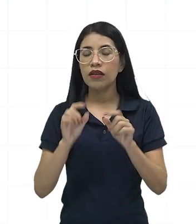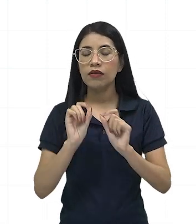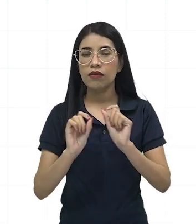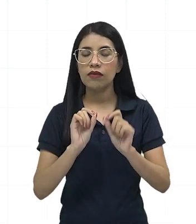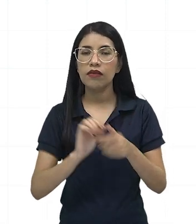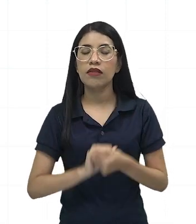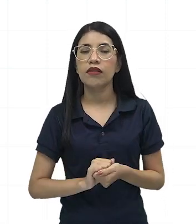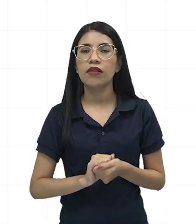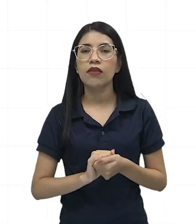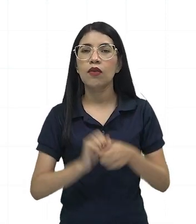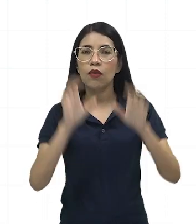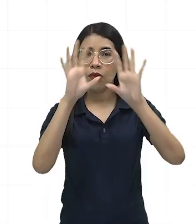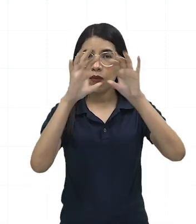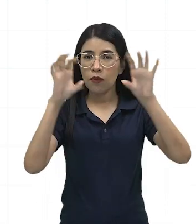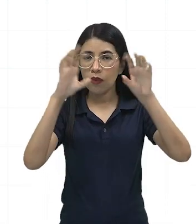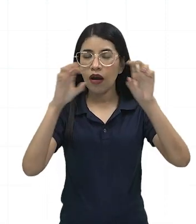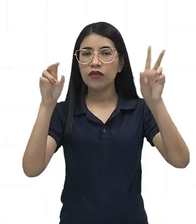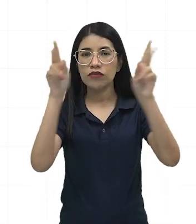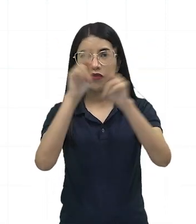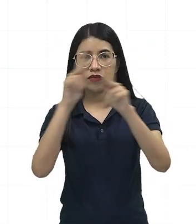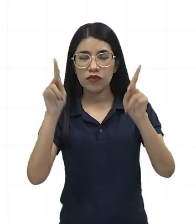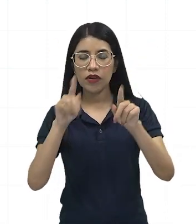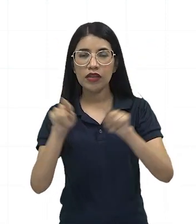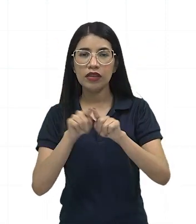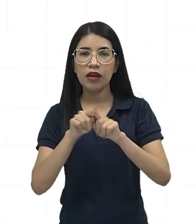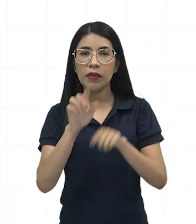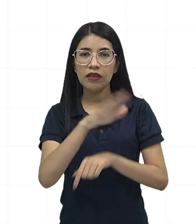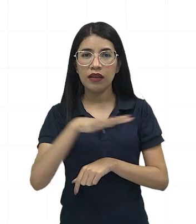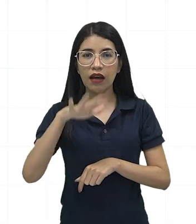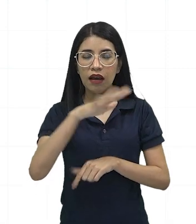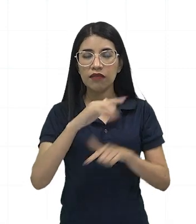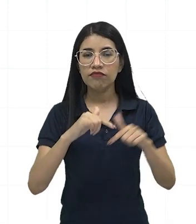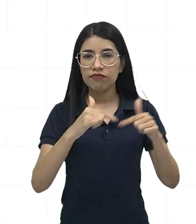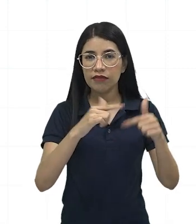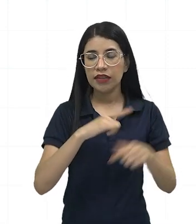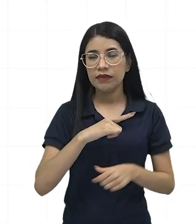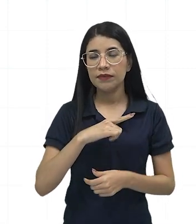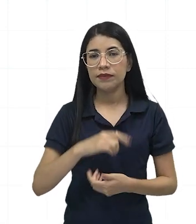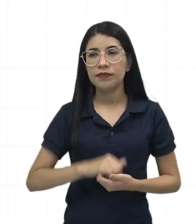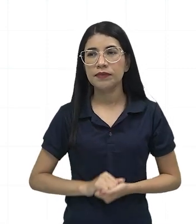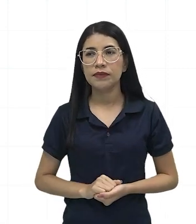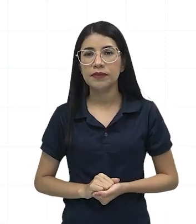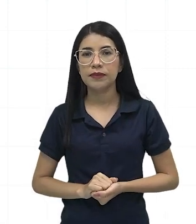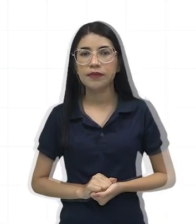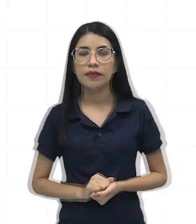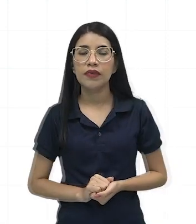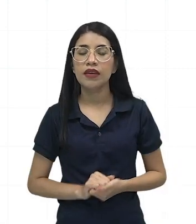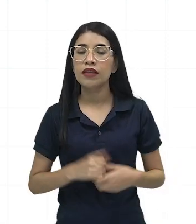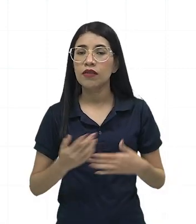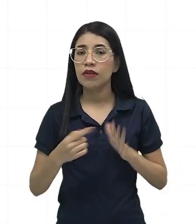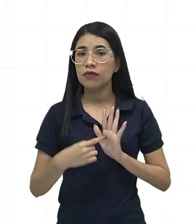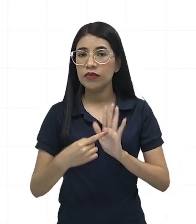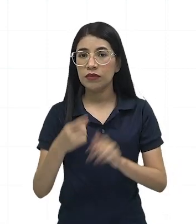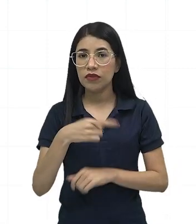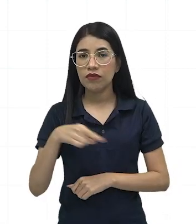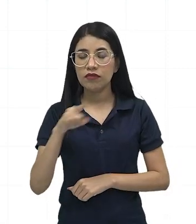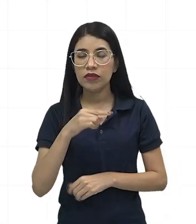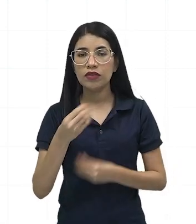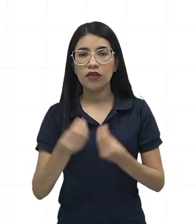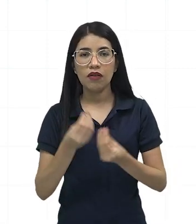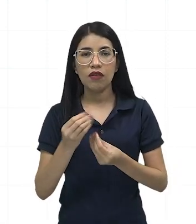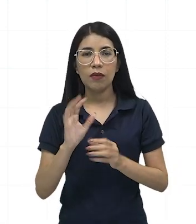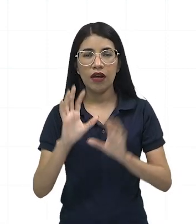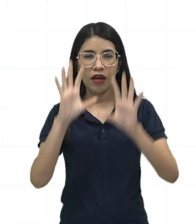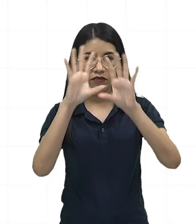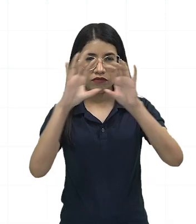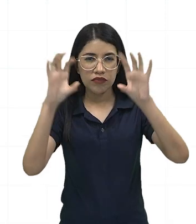as massas de ar que atuam na região. Mostrar para vocês essas massas,